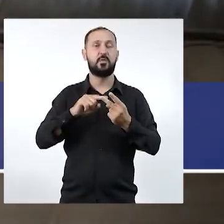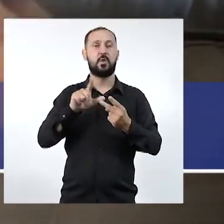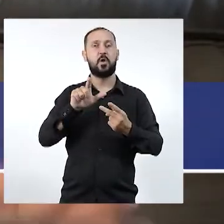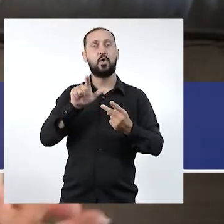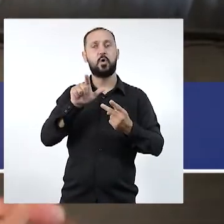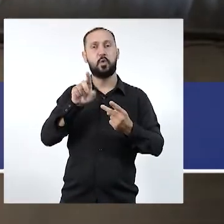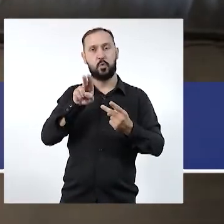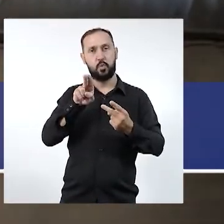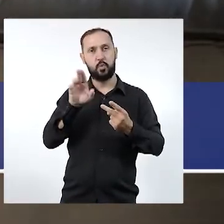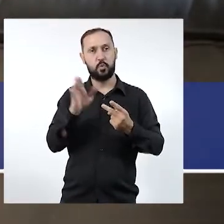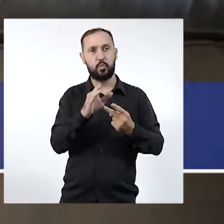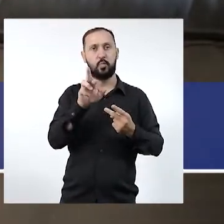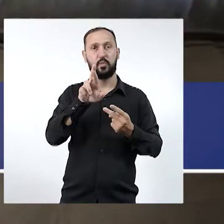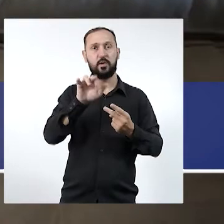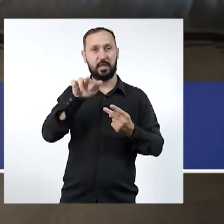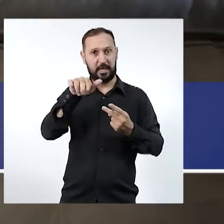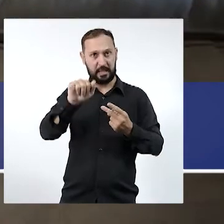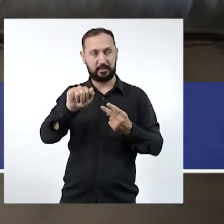eu e a Lu Ohira,